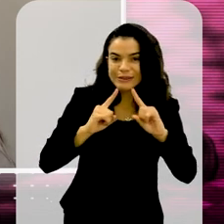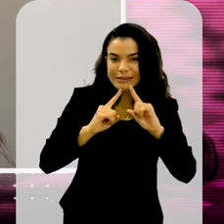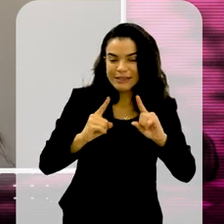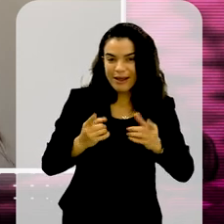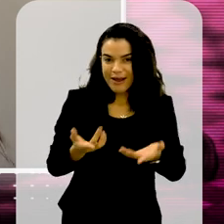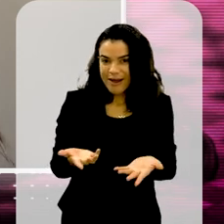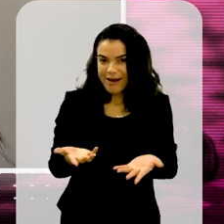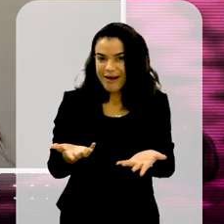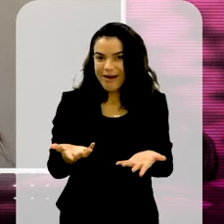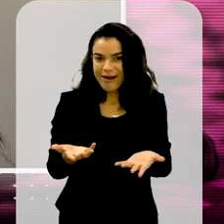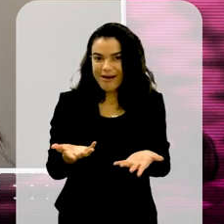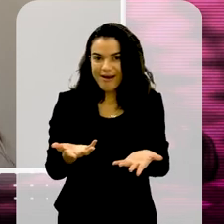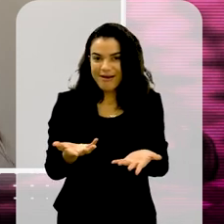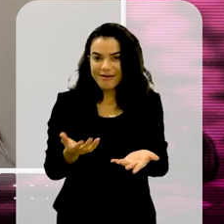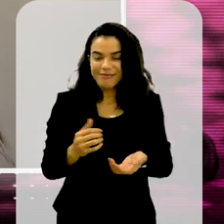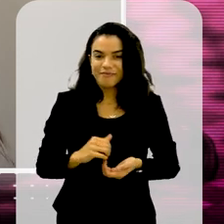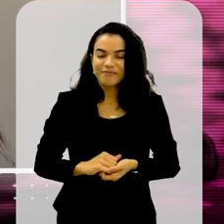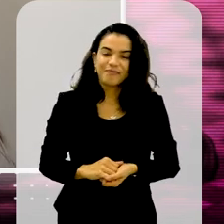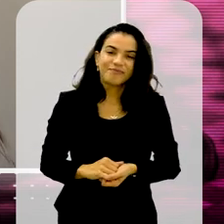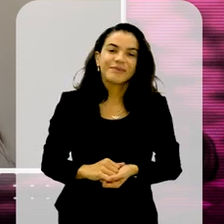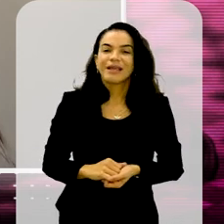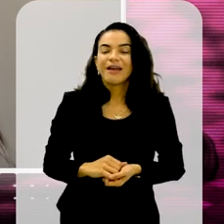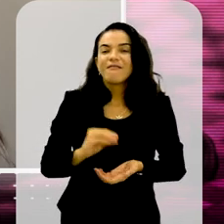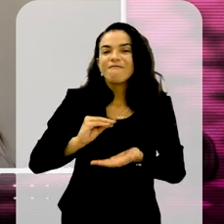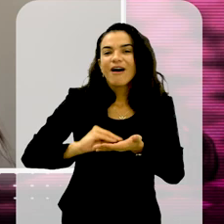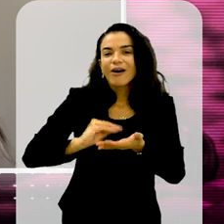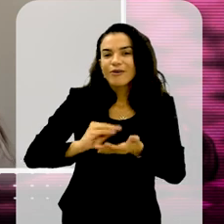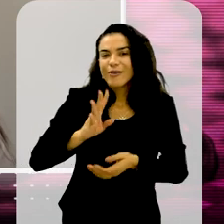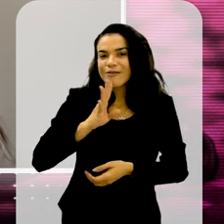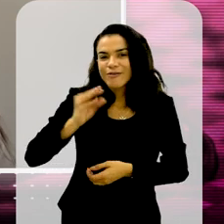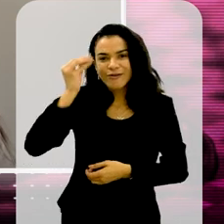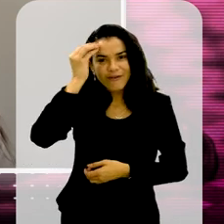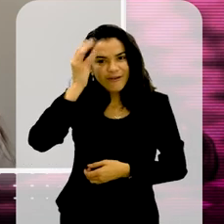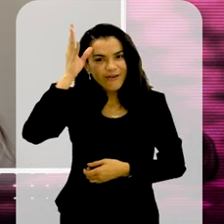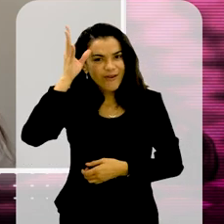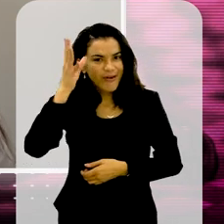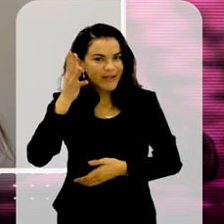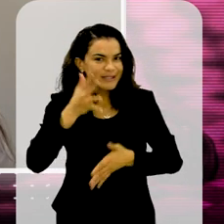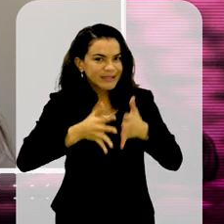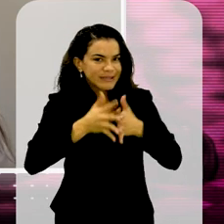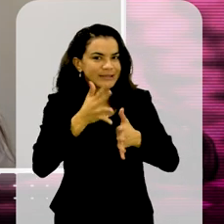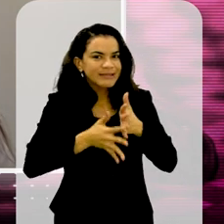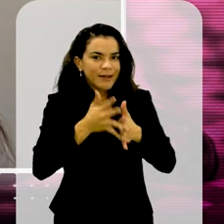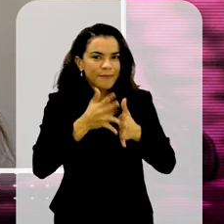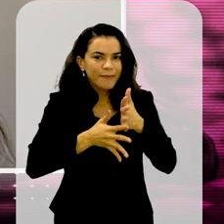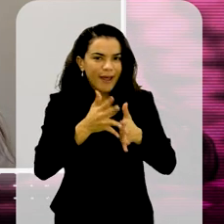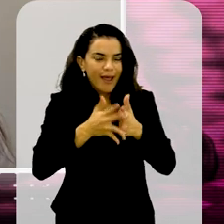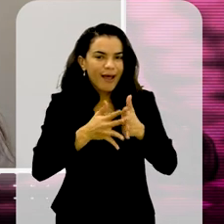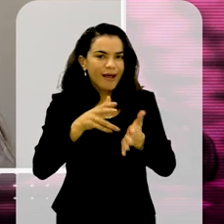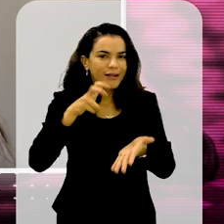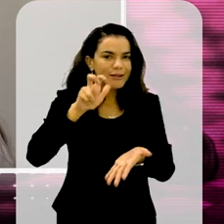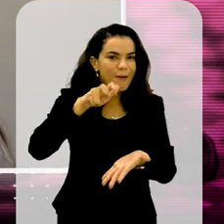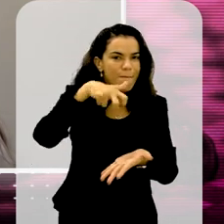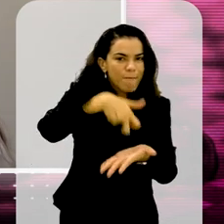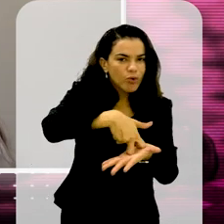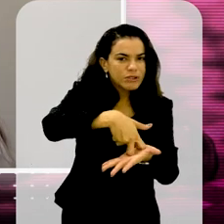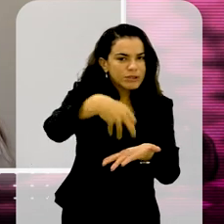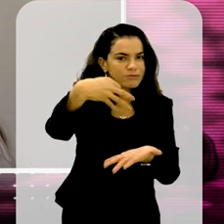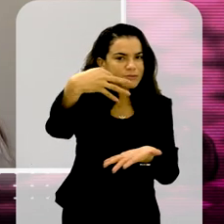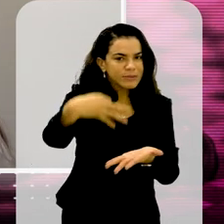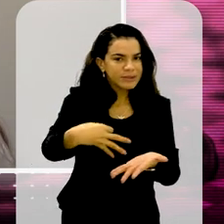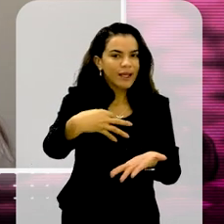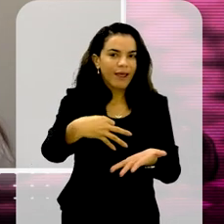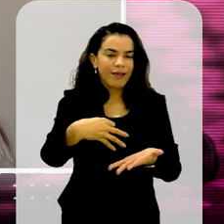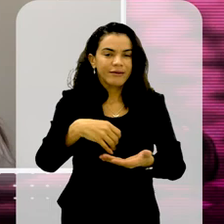a efetivação do crime ser bem sucedido, essa falta de conhecimento implica diretamente na punição de